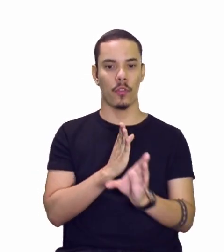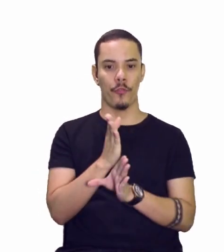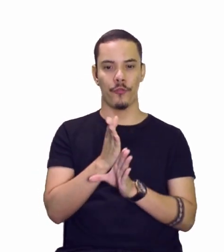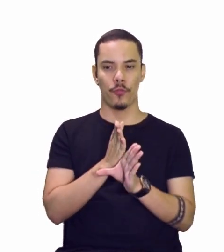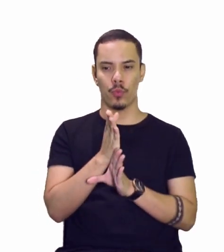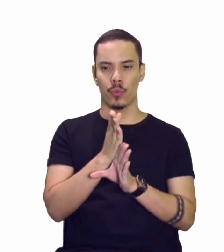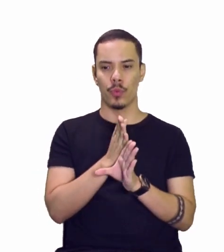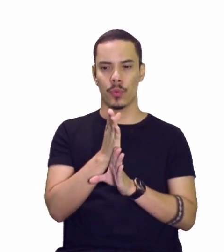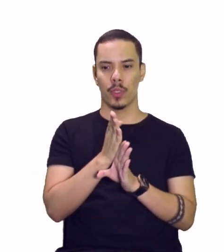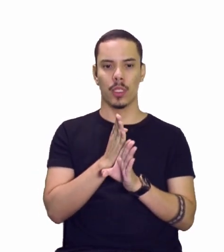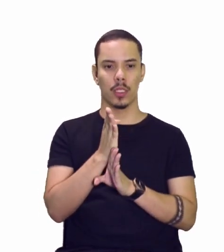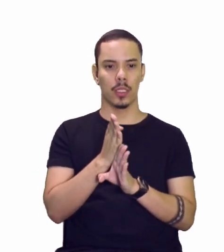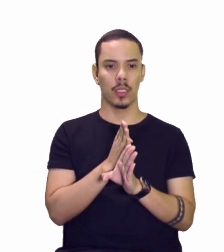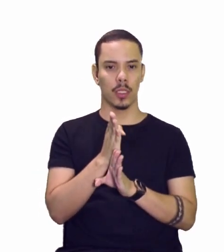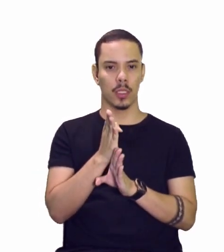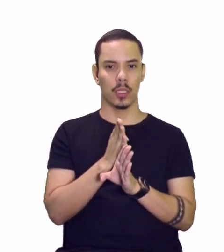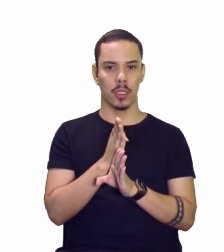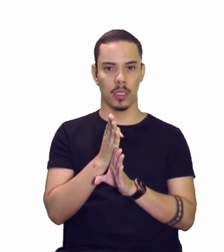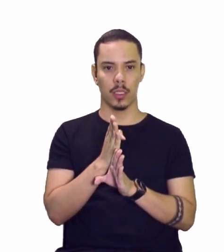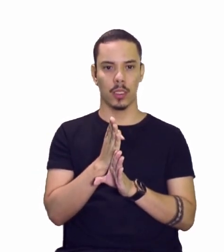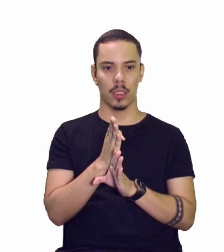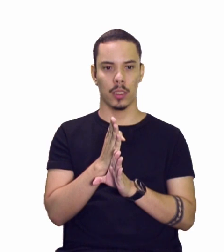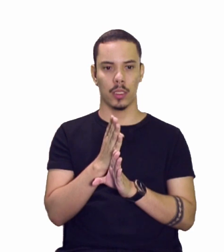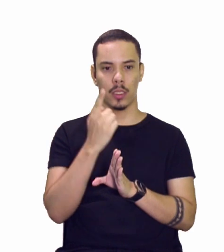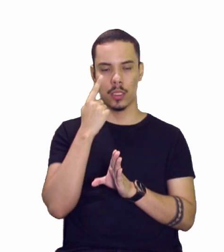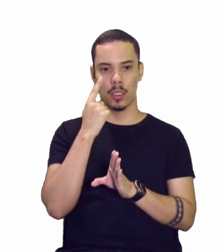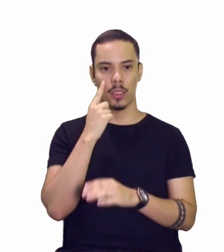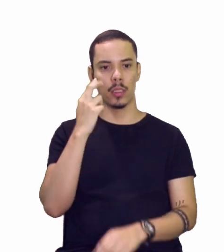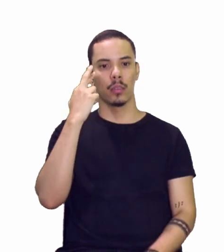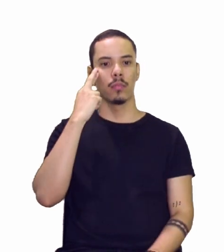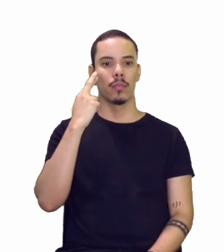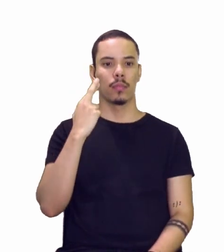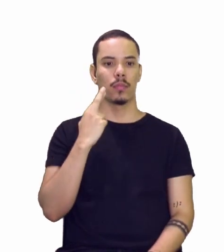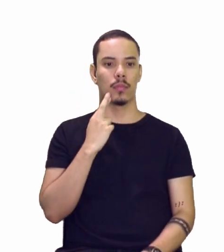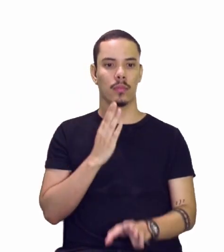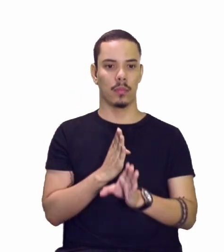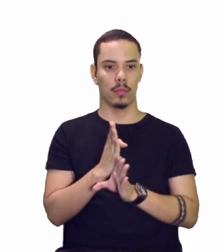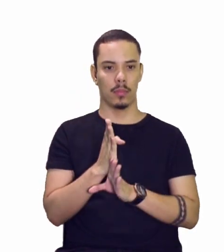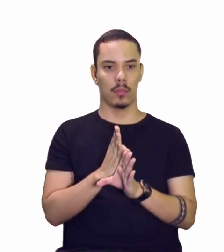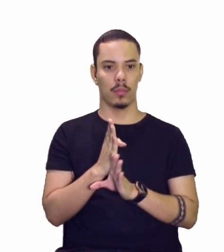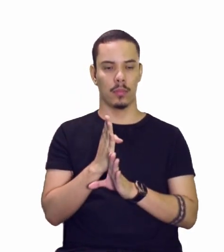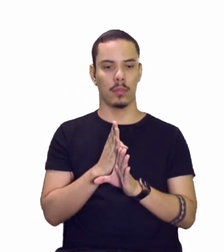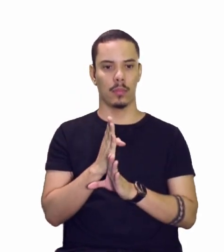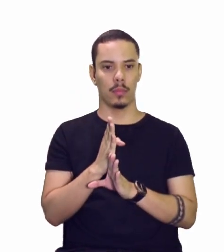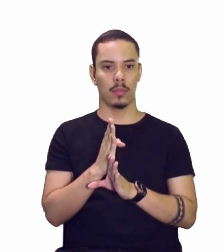da fronteira, ó. Aqui, ó, Rondônia faz fronteira com o